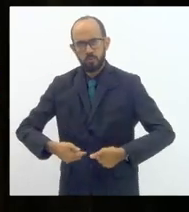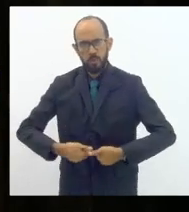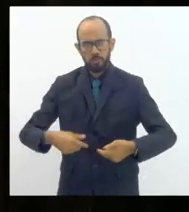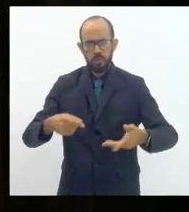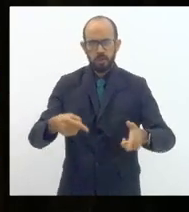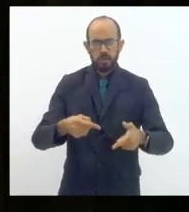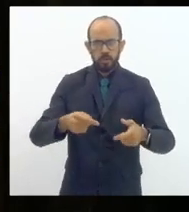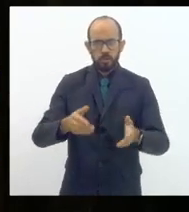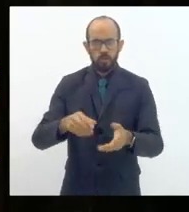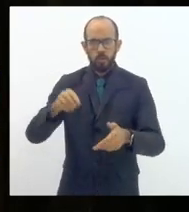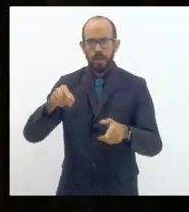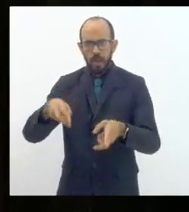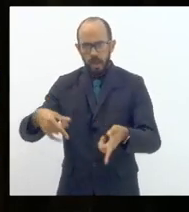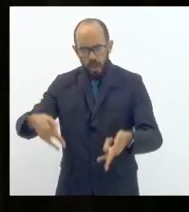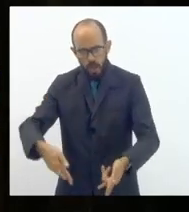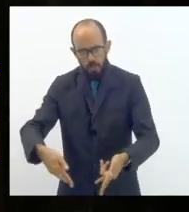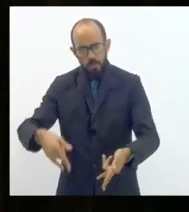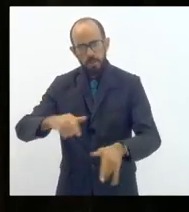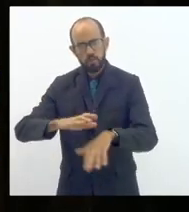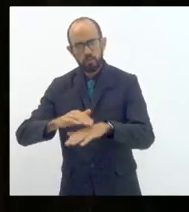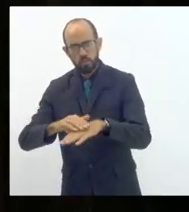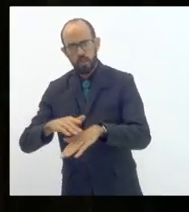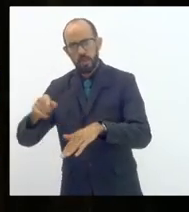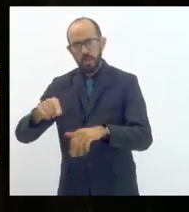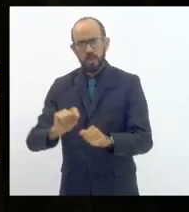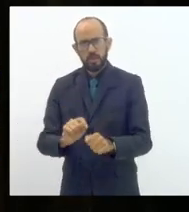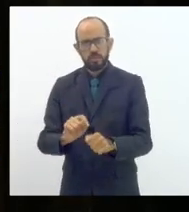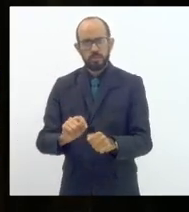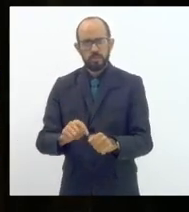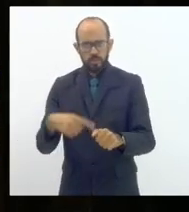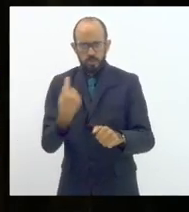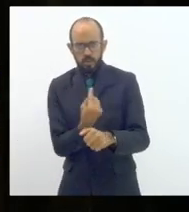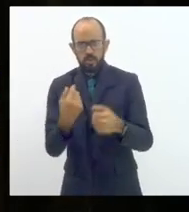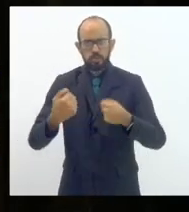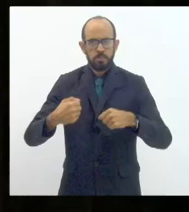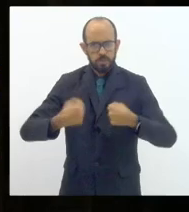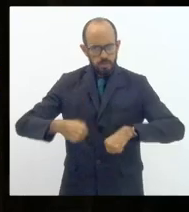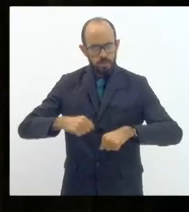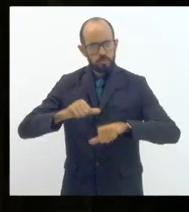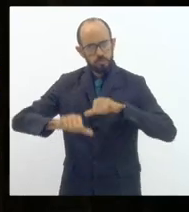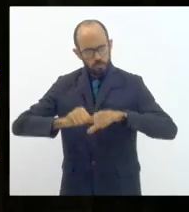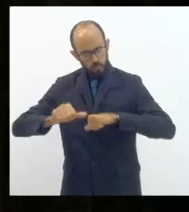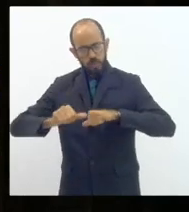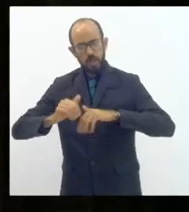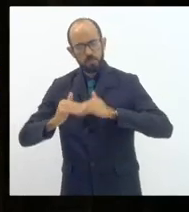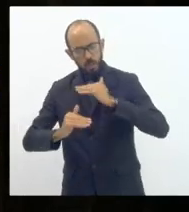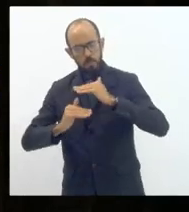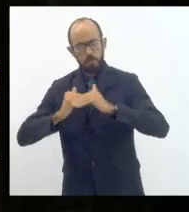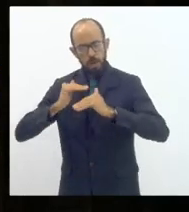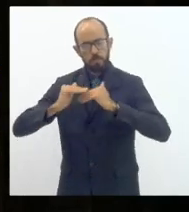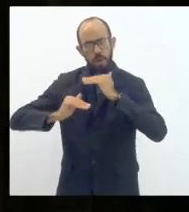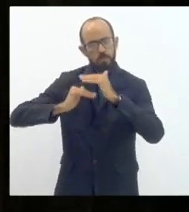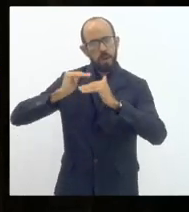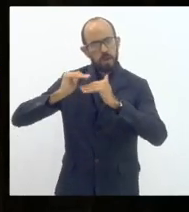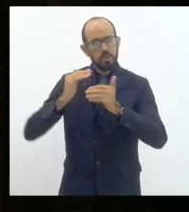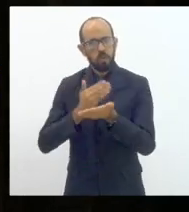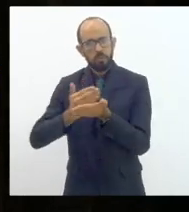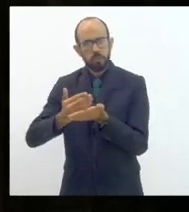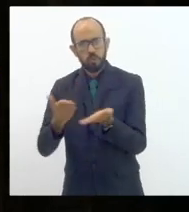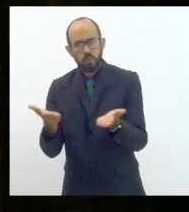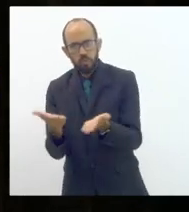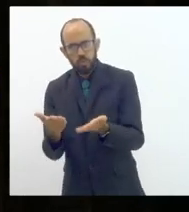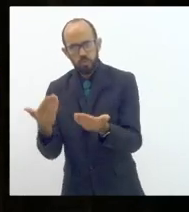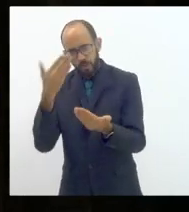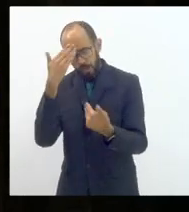educação e segurança digna para a população. Podemos mudar essa realidade com pequenos passos que começaram hoje. Agradeço a todos